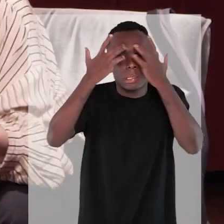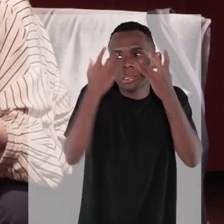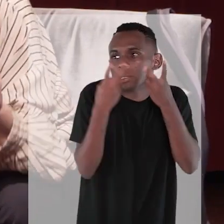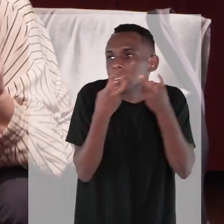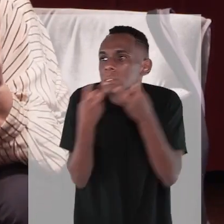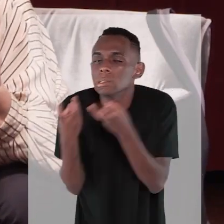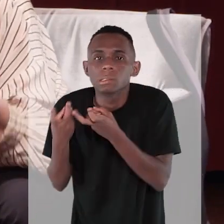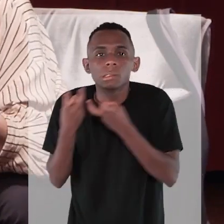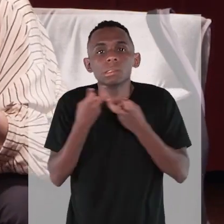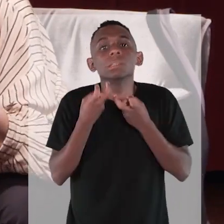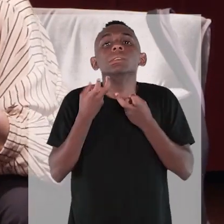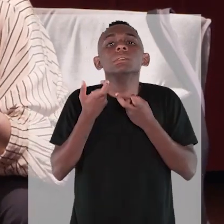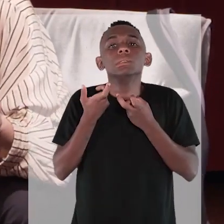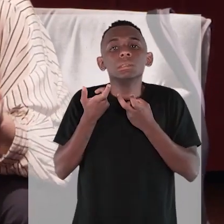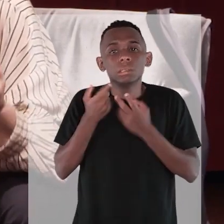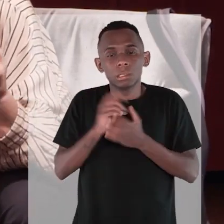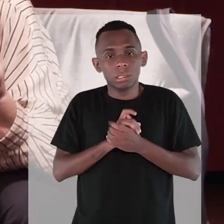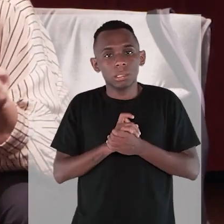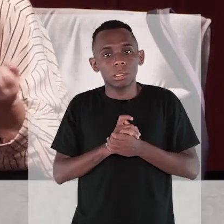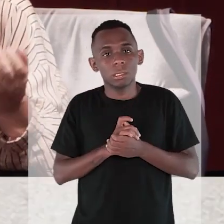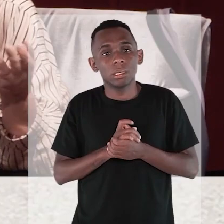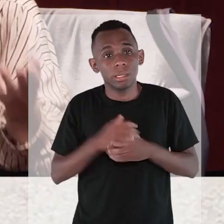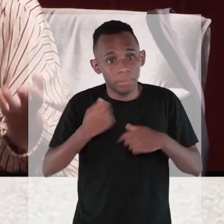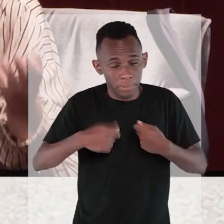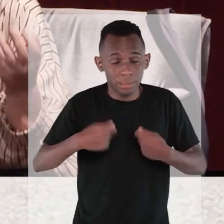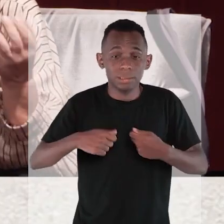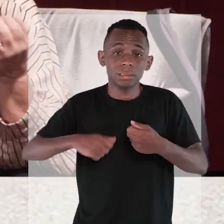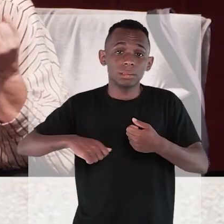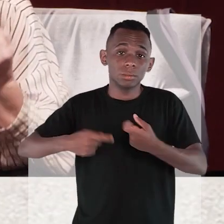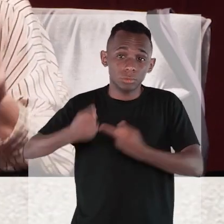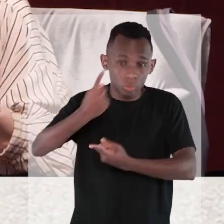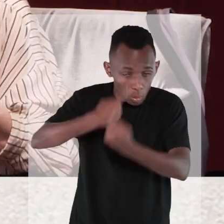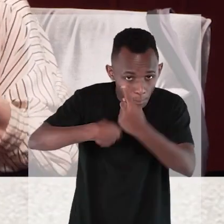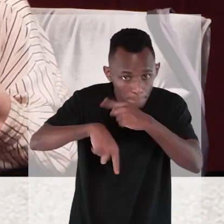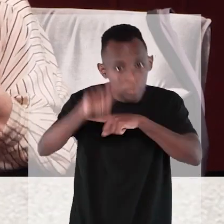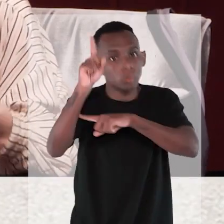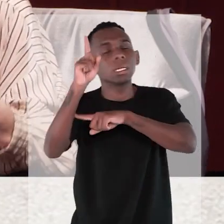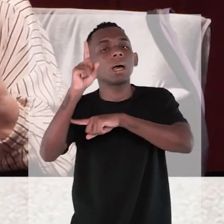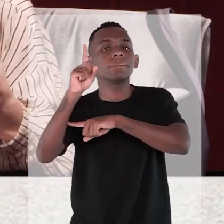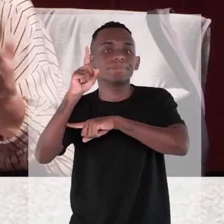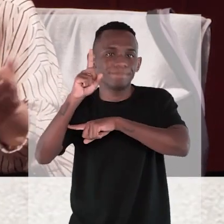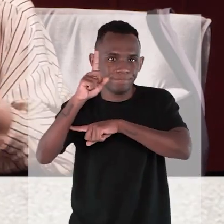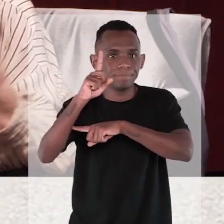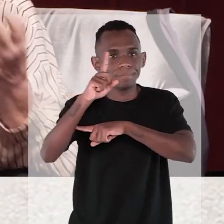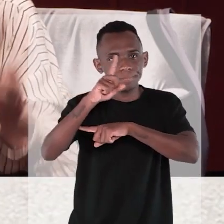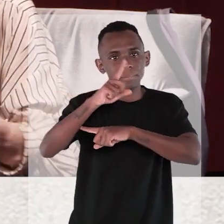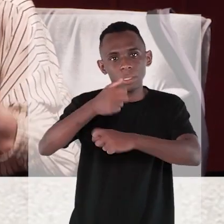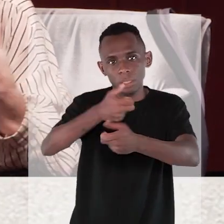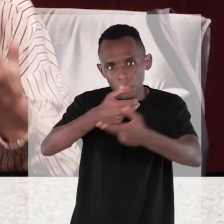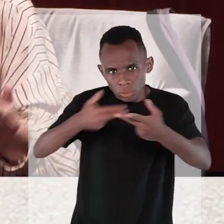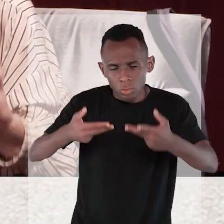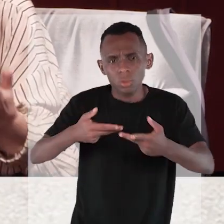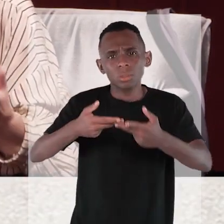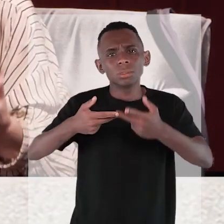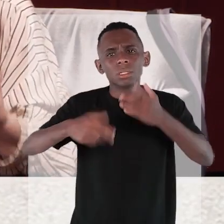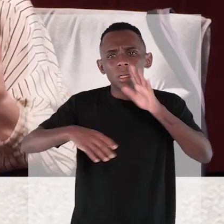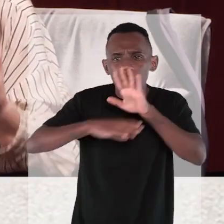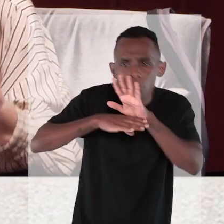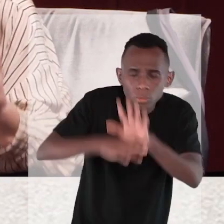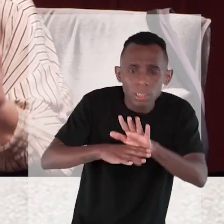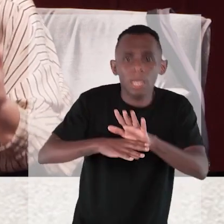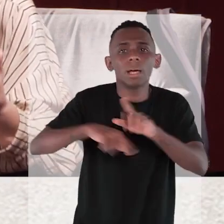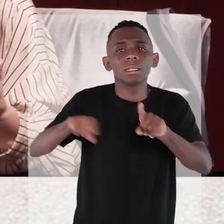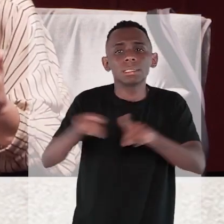para que a gente restaure, renasça, né, o princípio os princípios da solidariedade, do